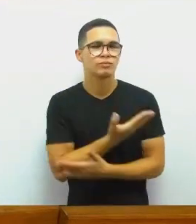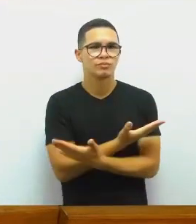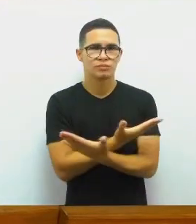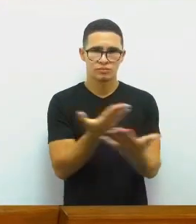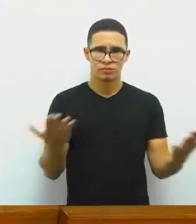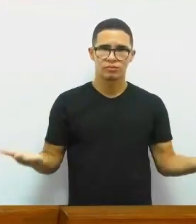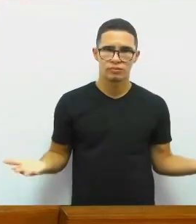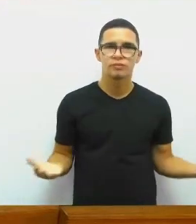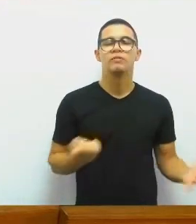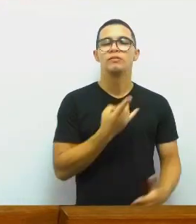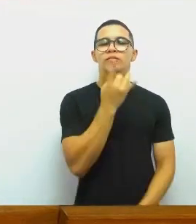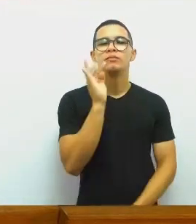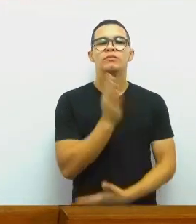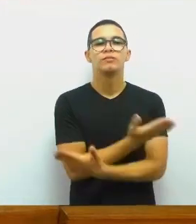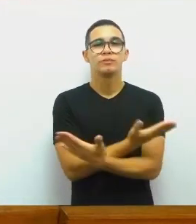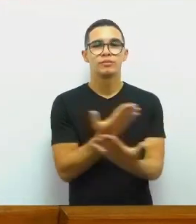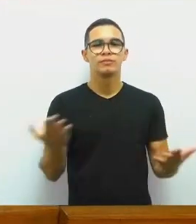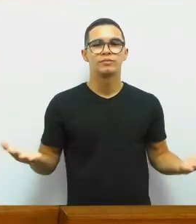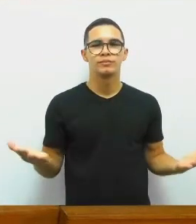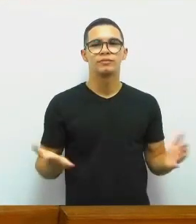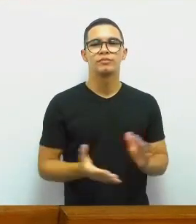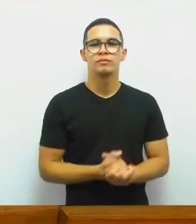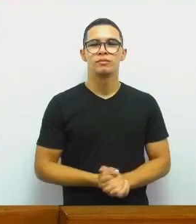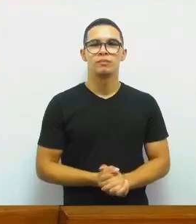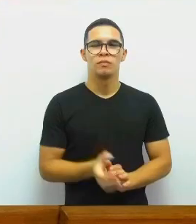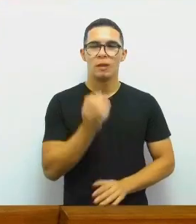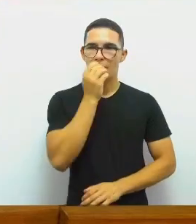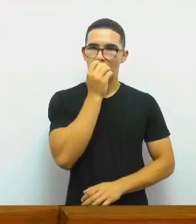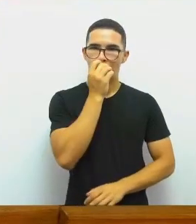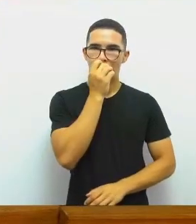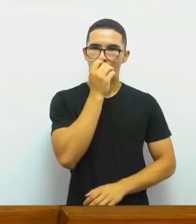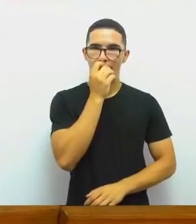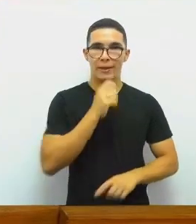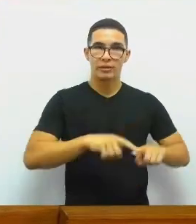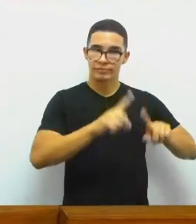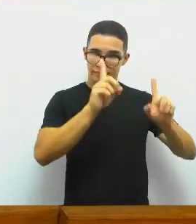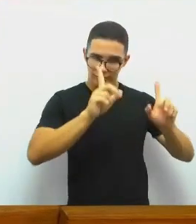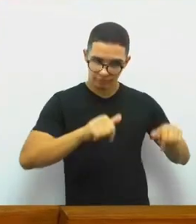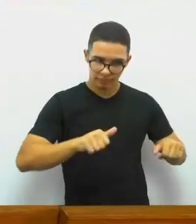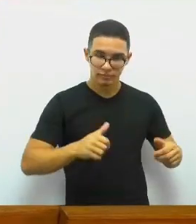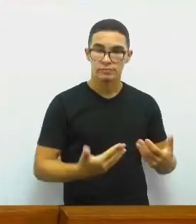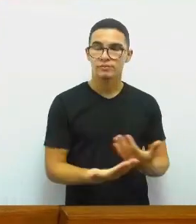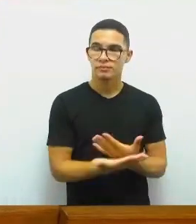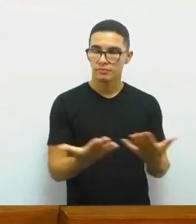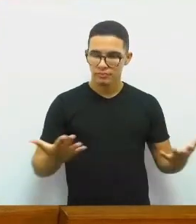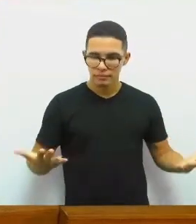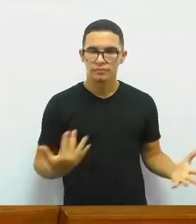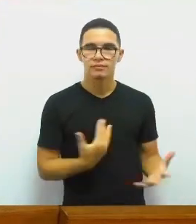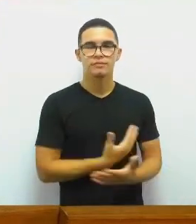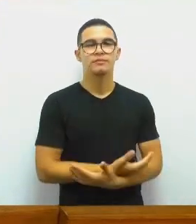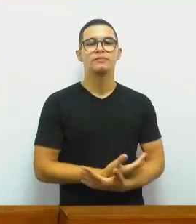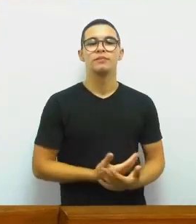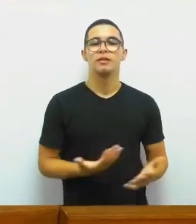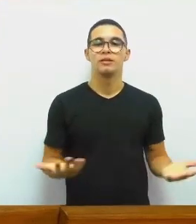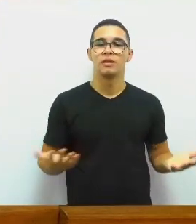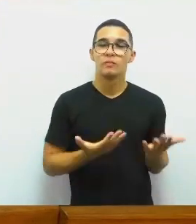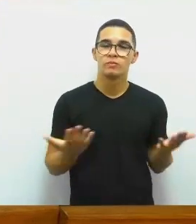Branco, Edinho, Mascote, bom dia servidores da casa, população de Angra dos